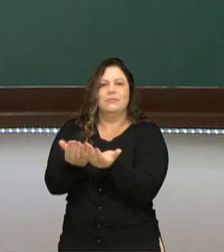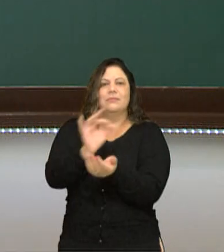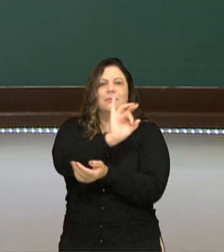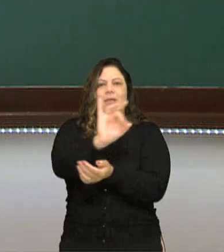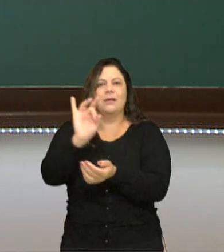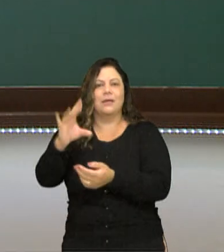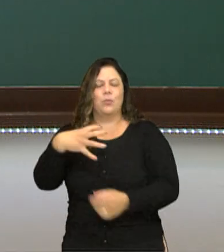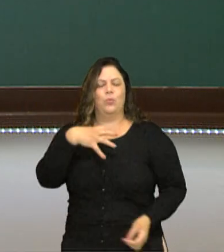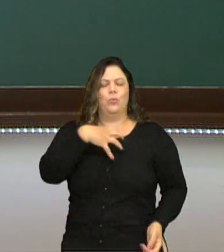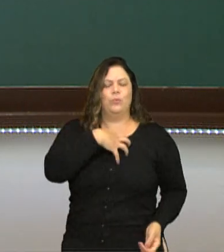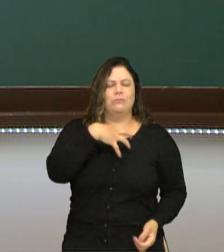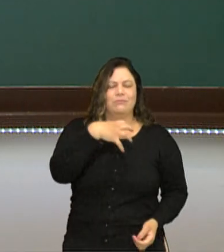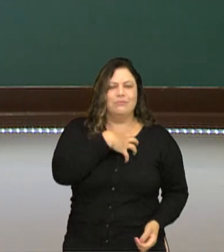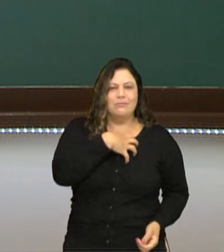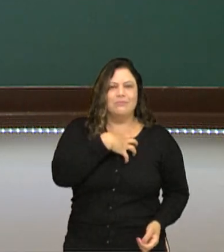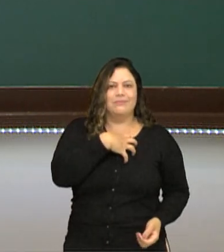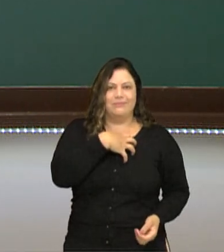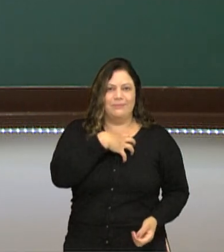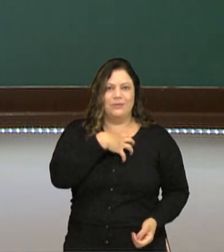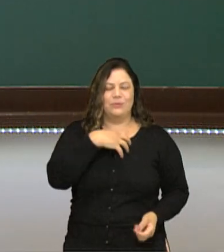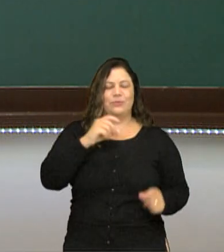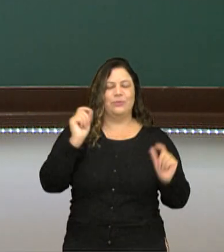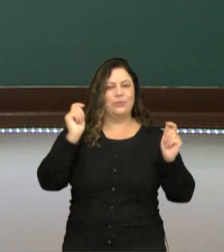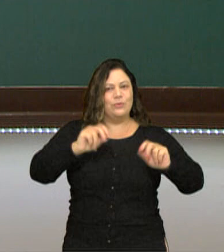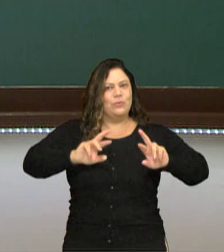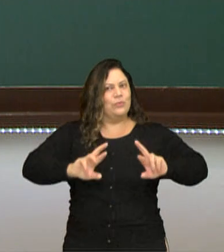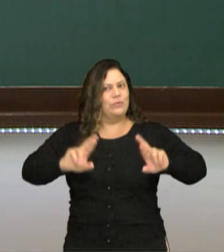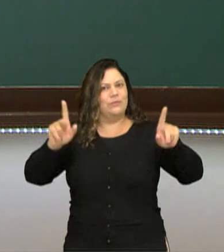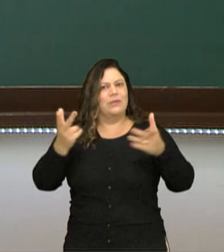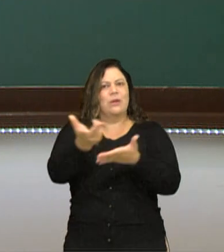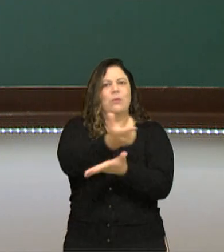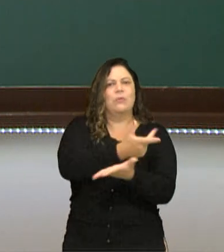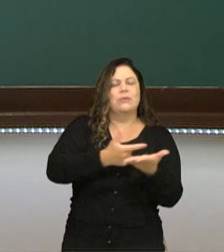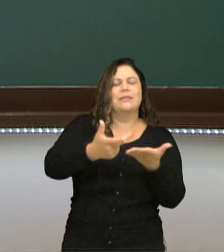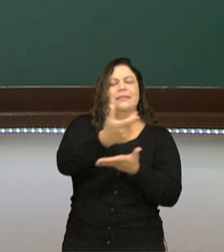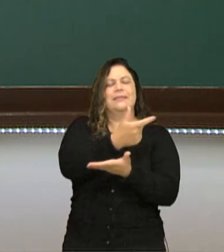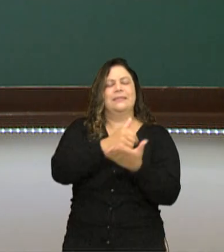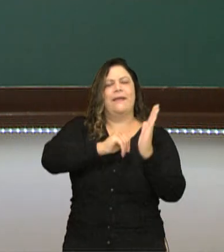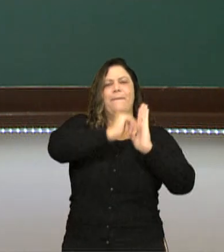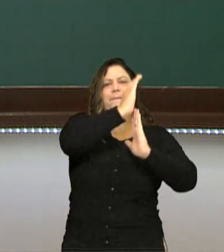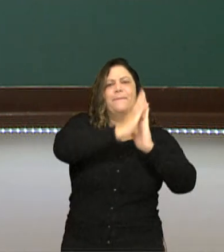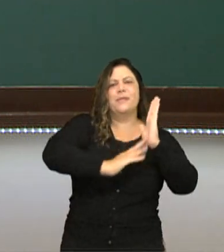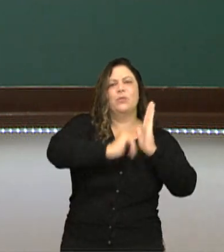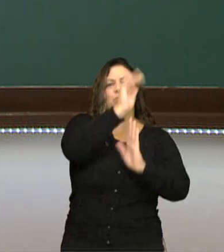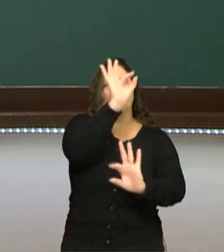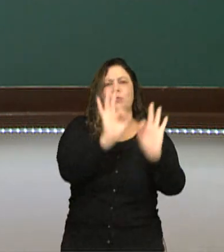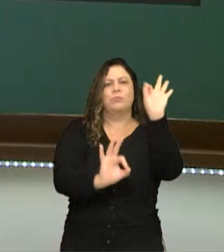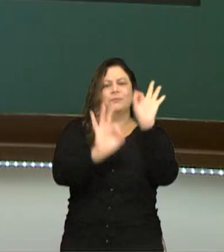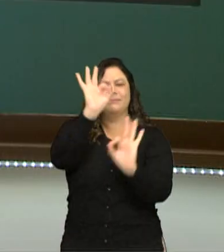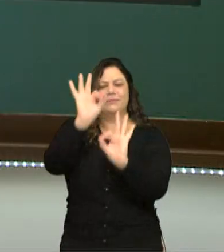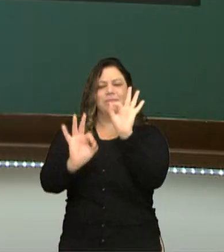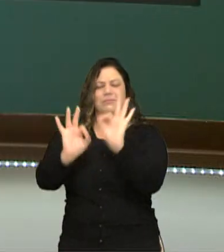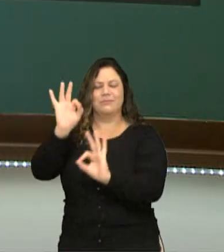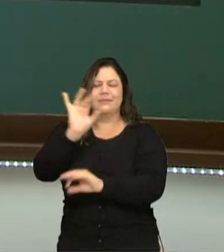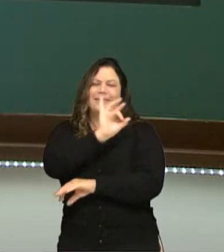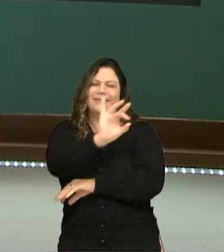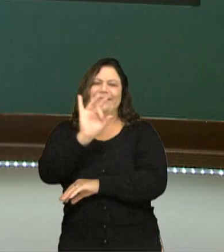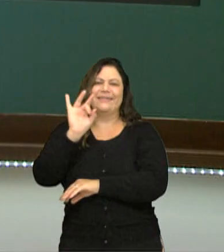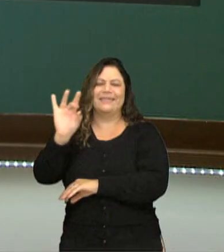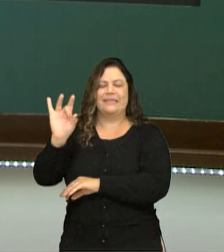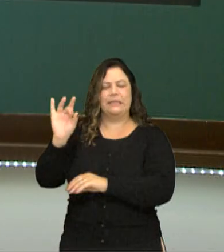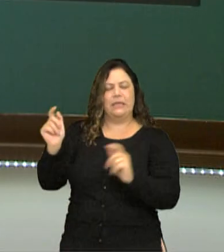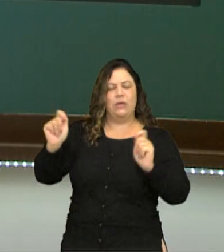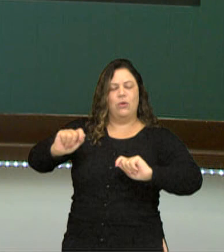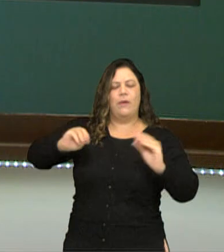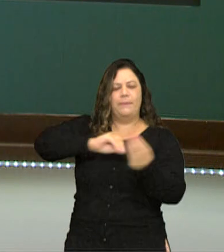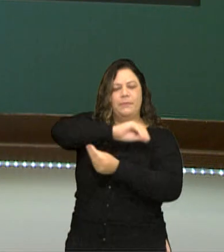tendo um formato, tendo, né, a questão dos desenhos ali presente, a pintura bem elaborada, e cada um servindo para uma coisa, né? Para